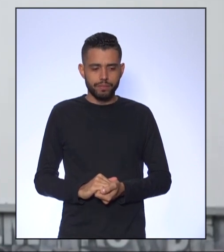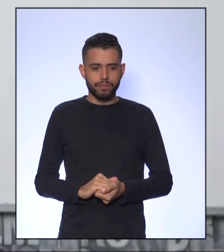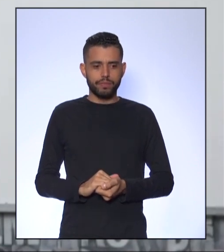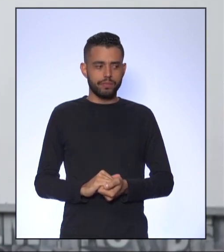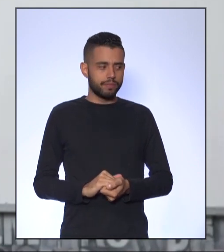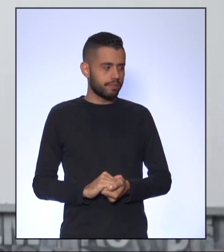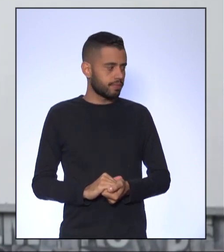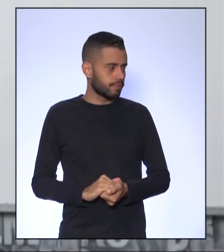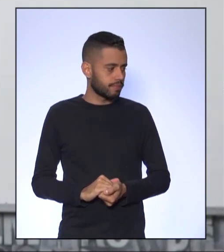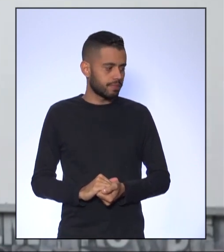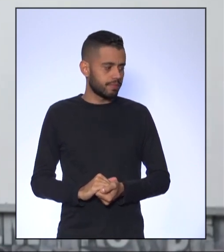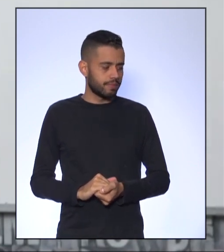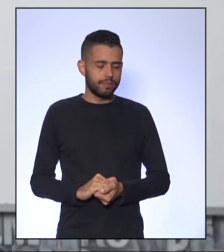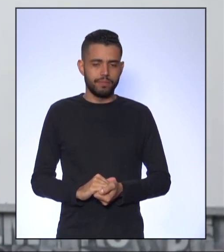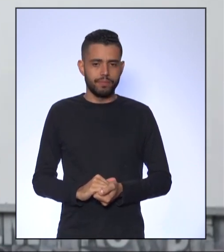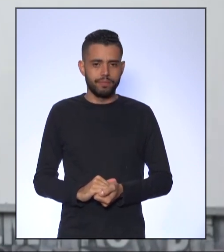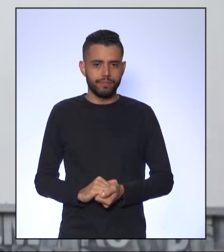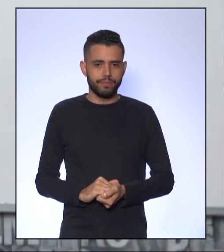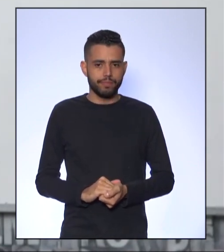um processo